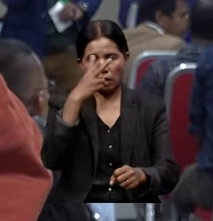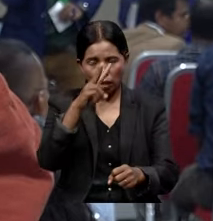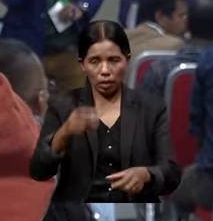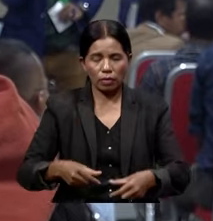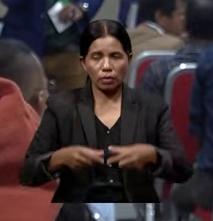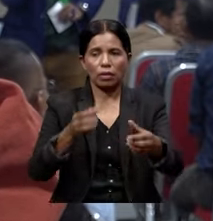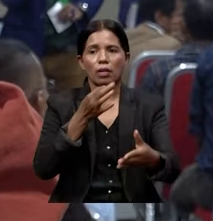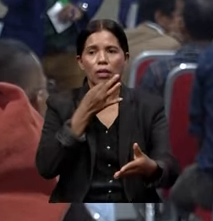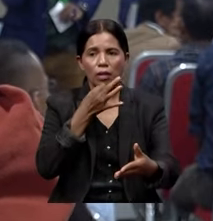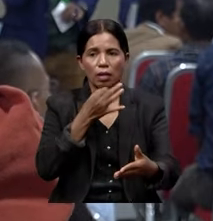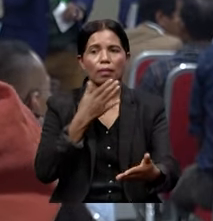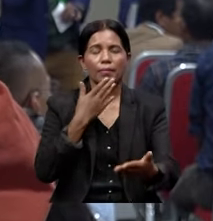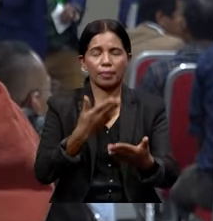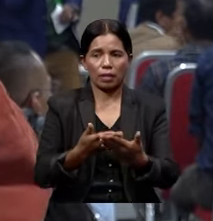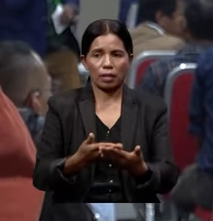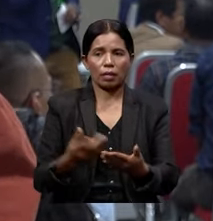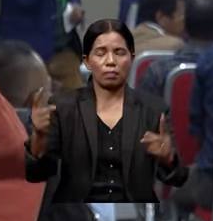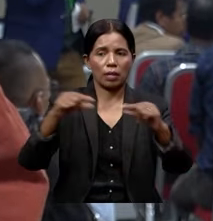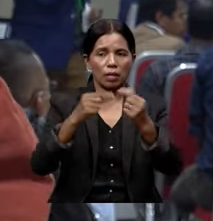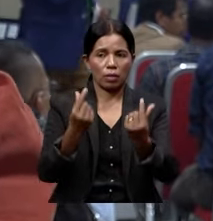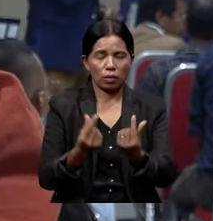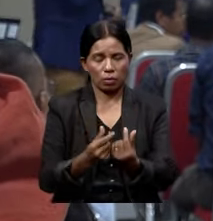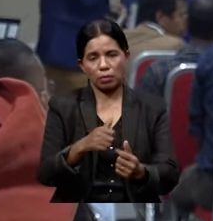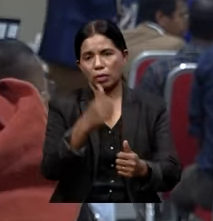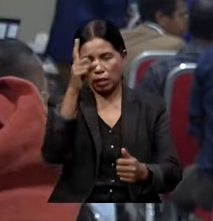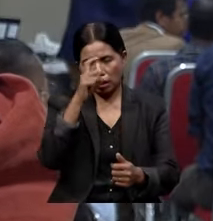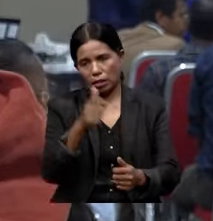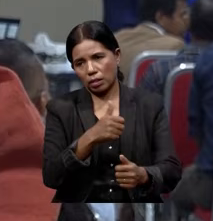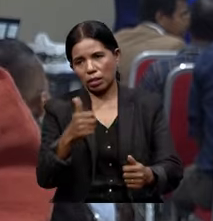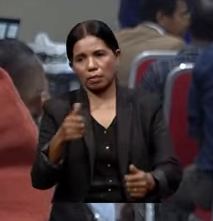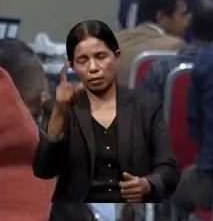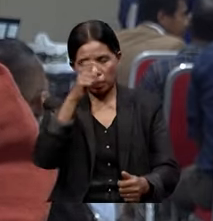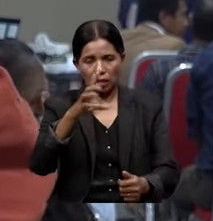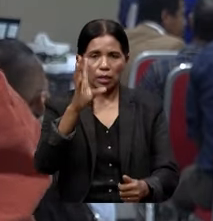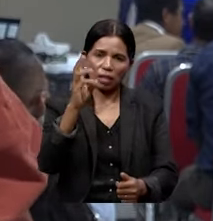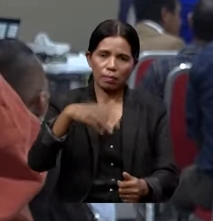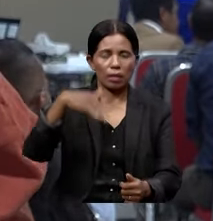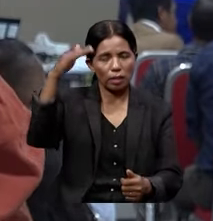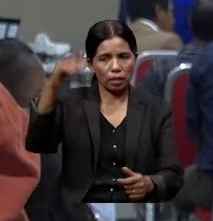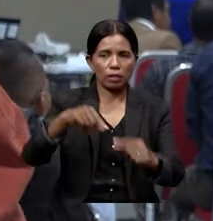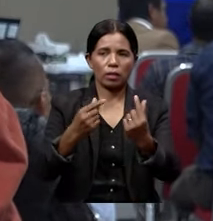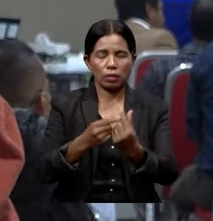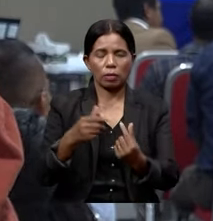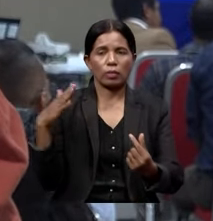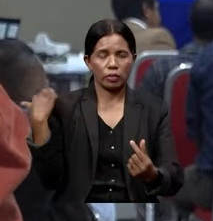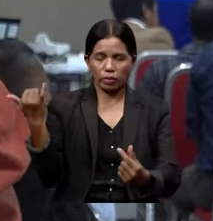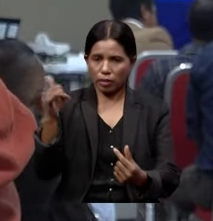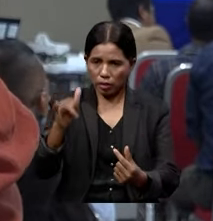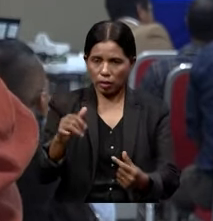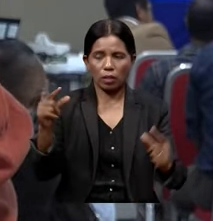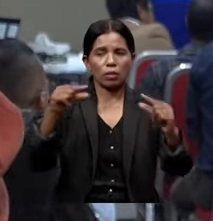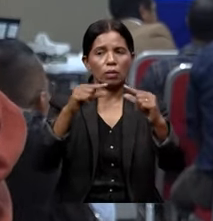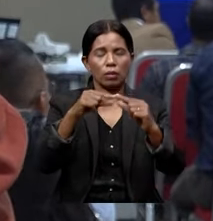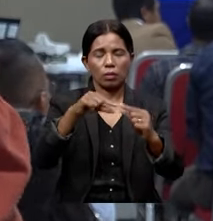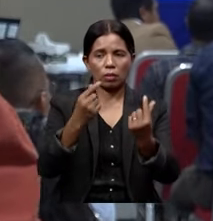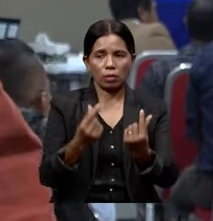a iha nutritivo para iha grupo idade selo, para labarek tina nem balente, para grupo adolescente sira, para grupo